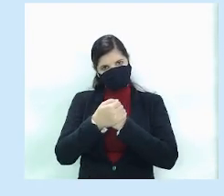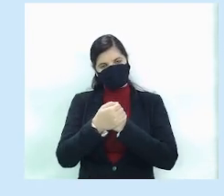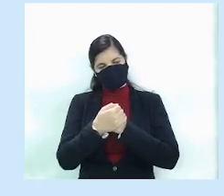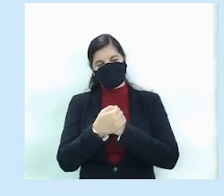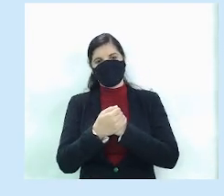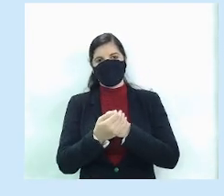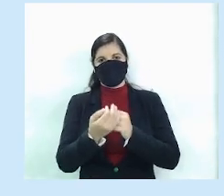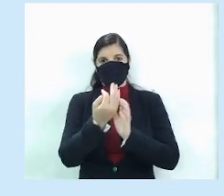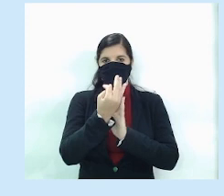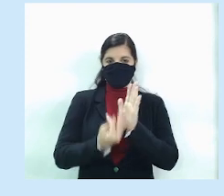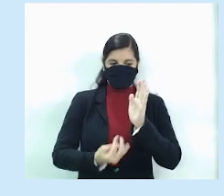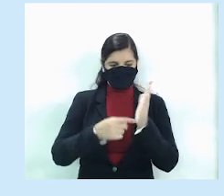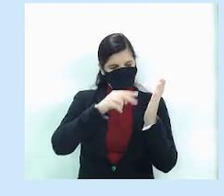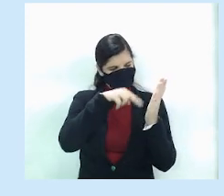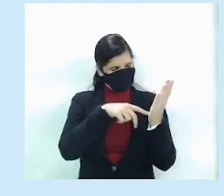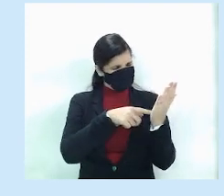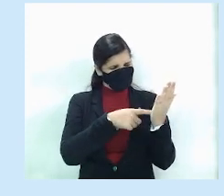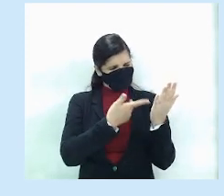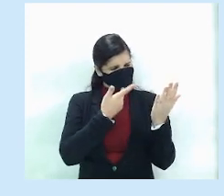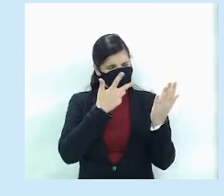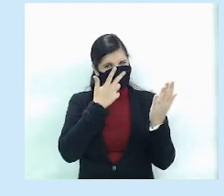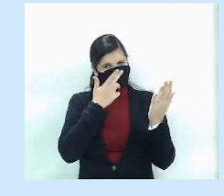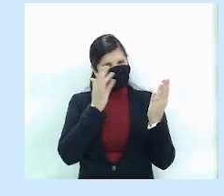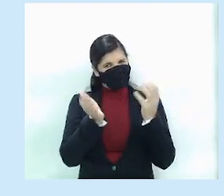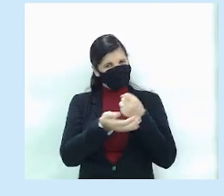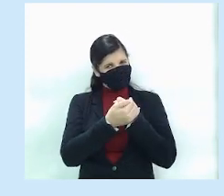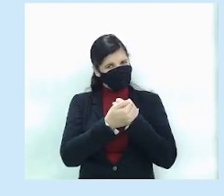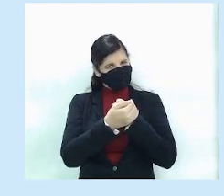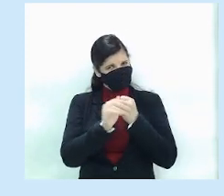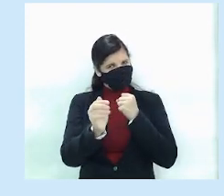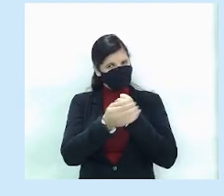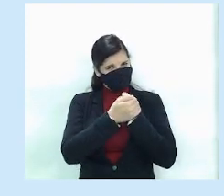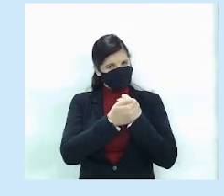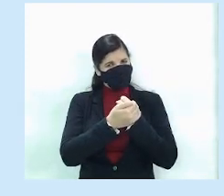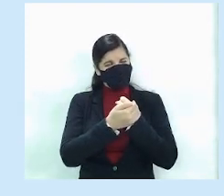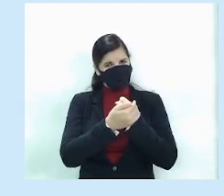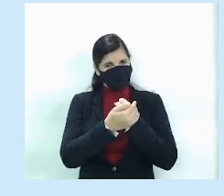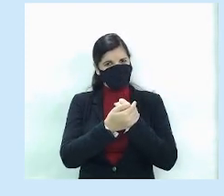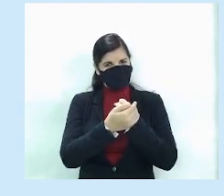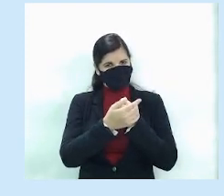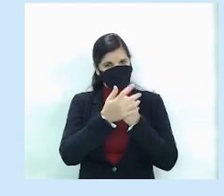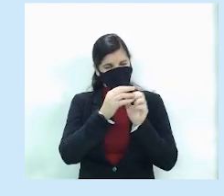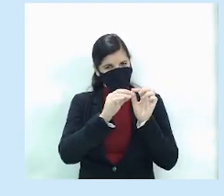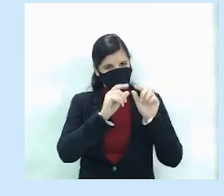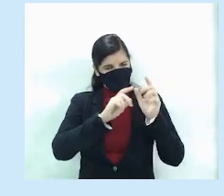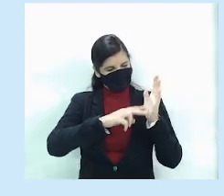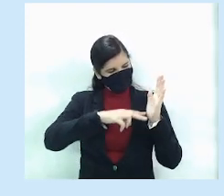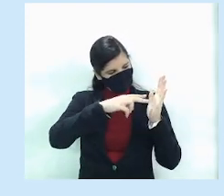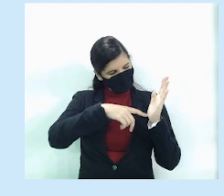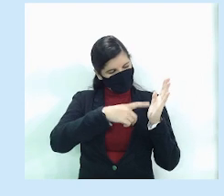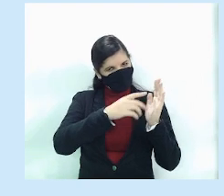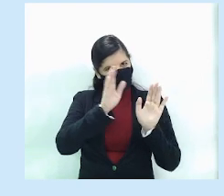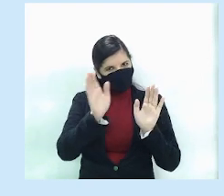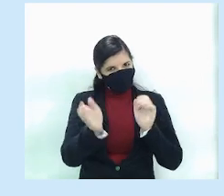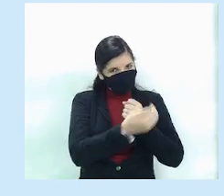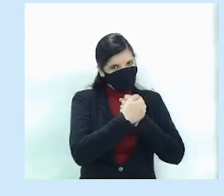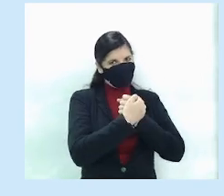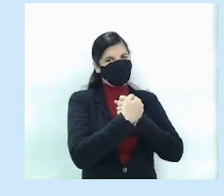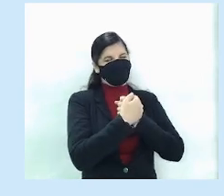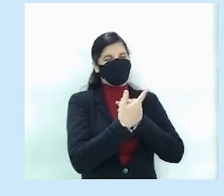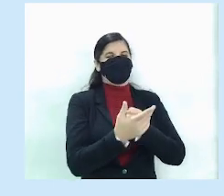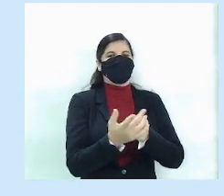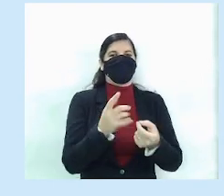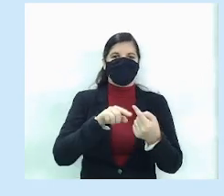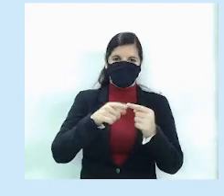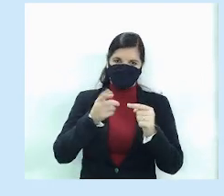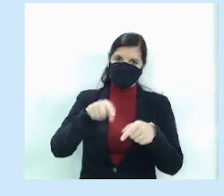de forma expressa, né? De forma explícita. Está nas entrelinhas, está por trás do texto. Então